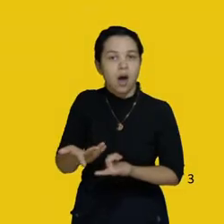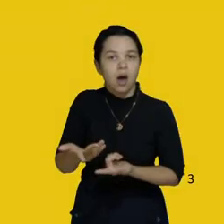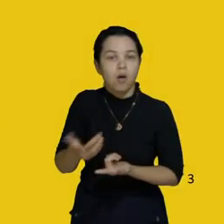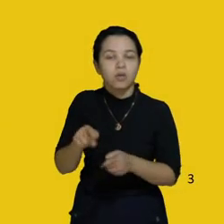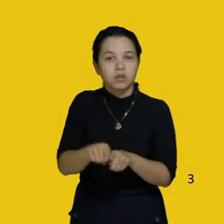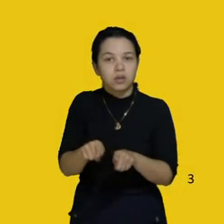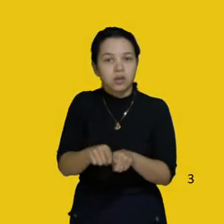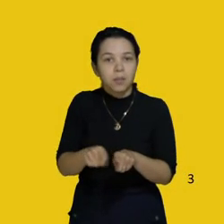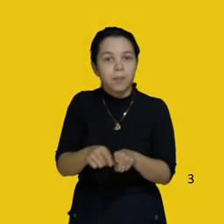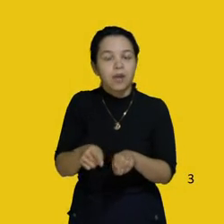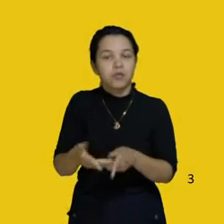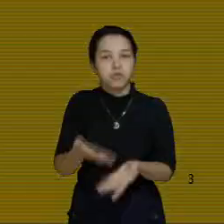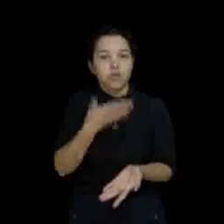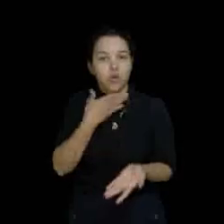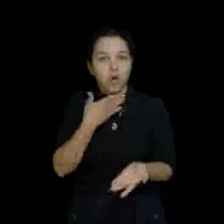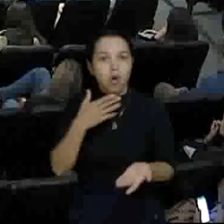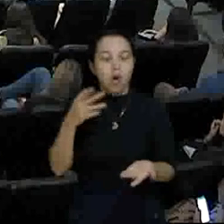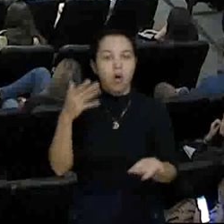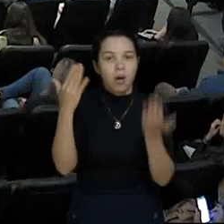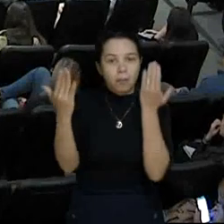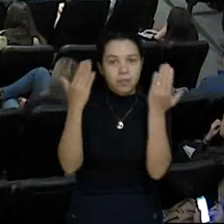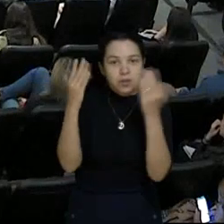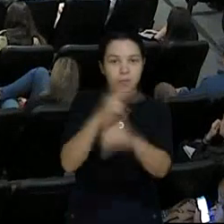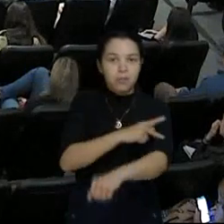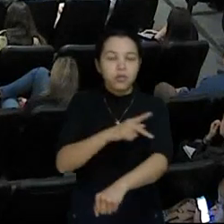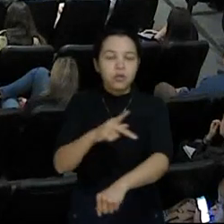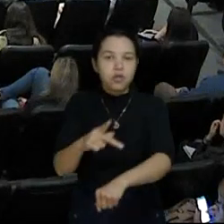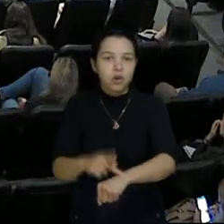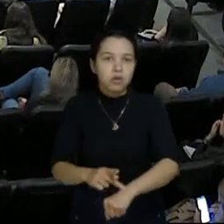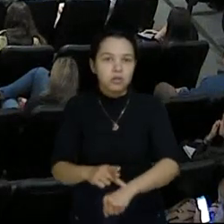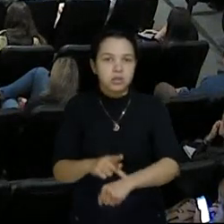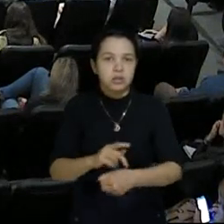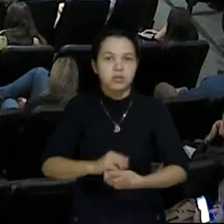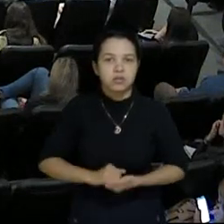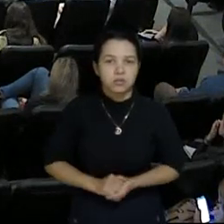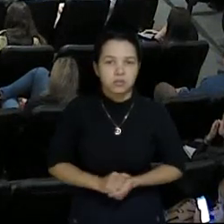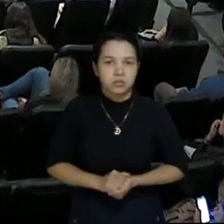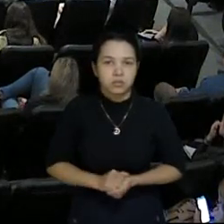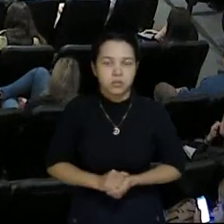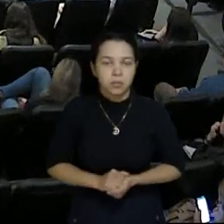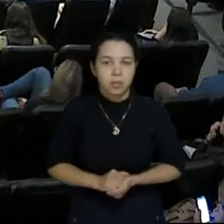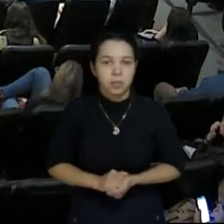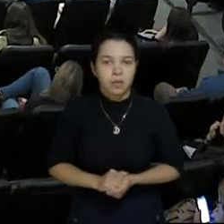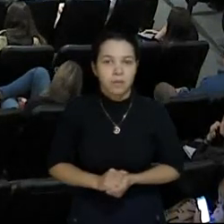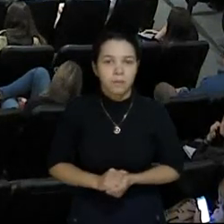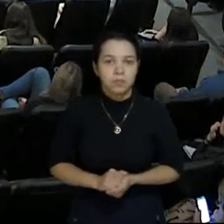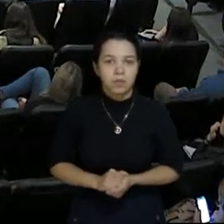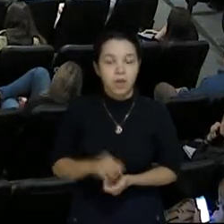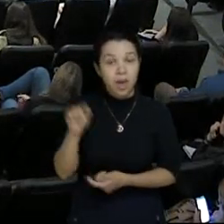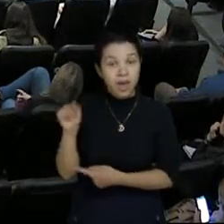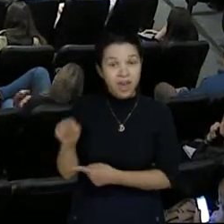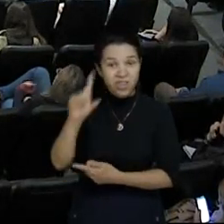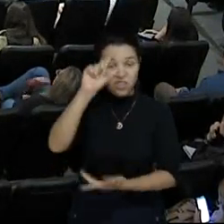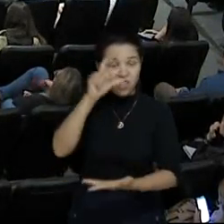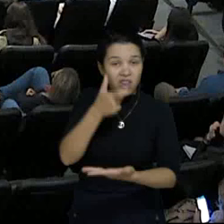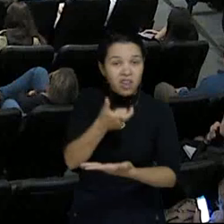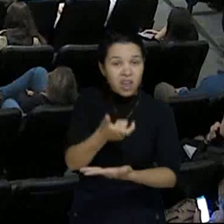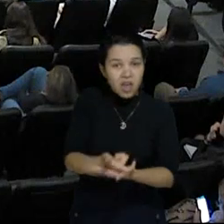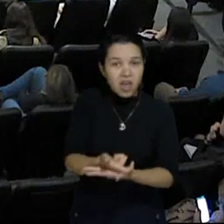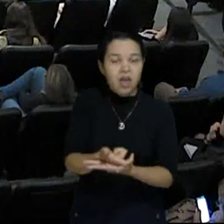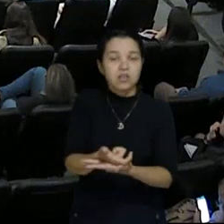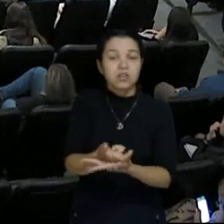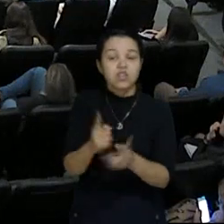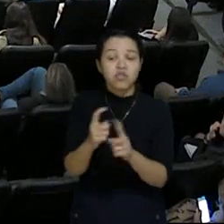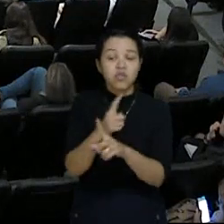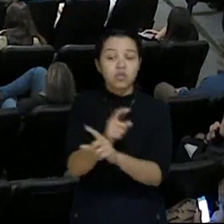o próximo Ai meu Deus e os disléxicos quais são as maiores dificuldades dele